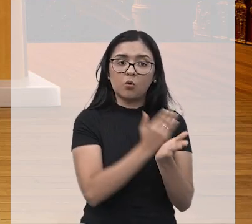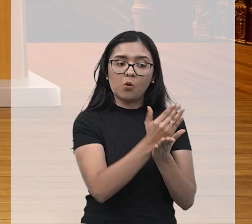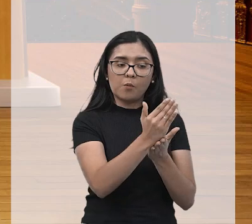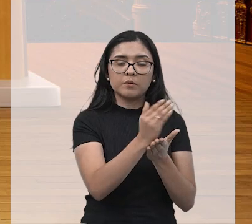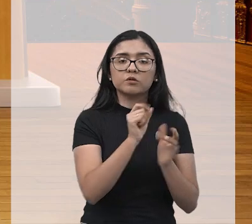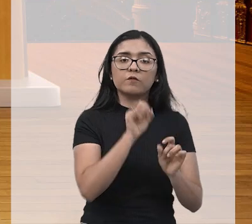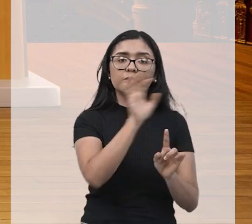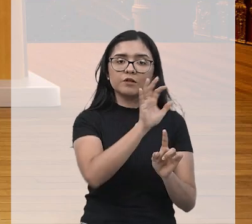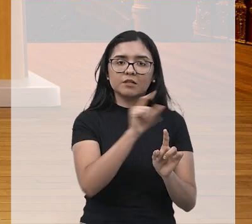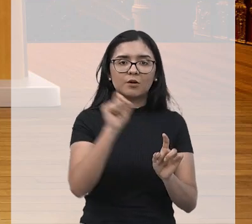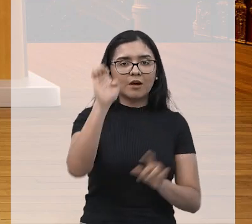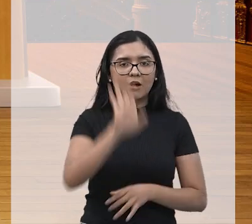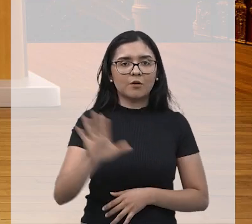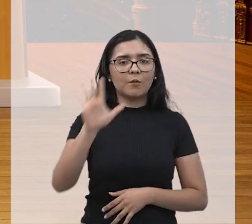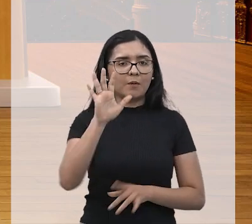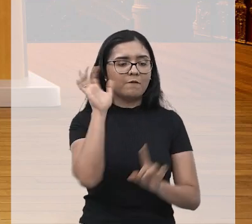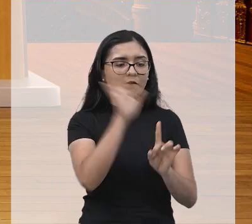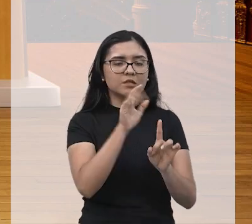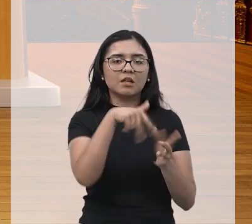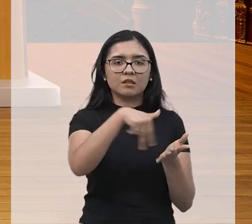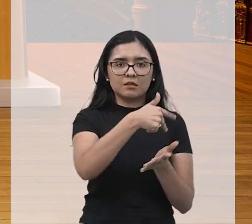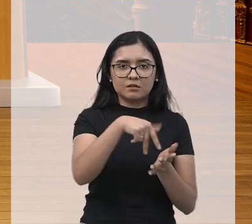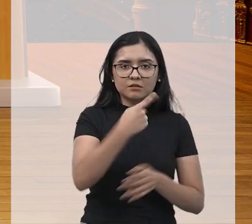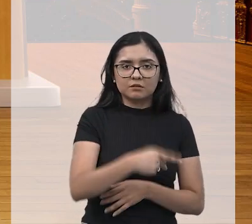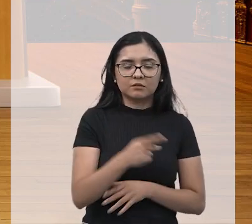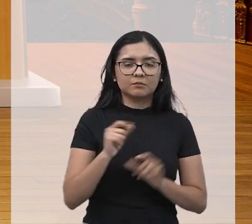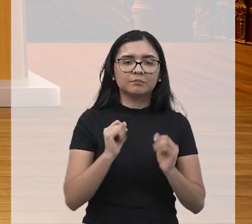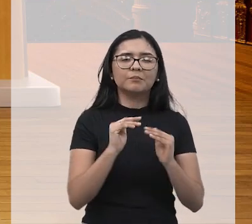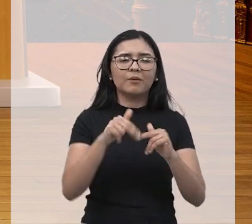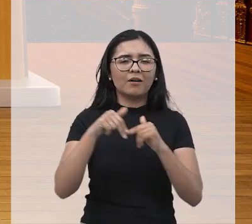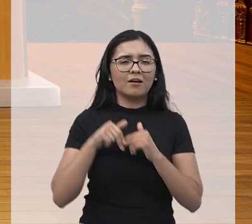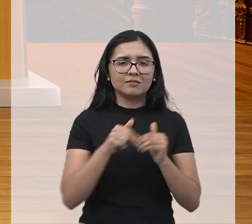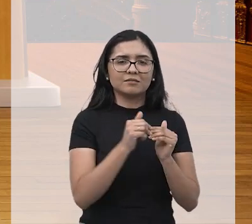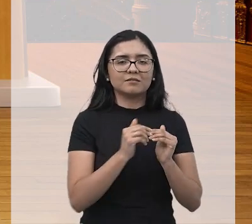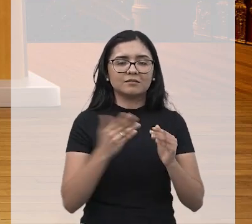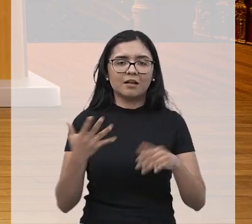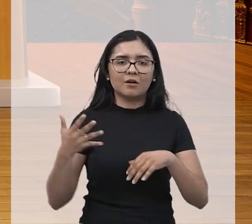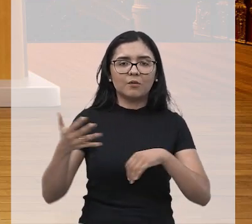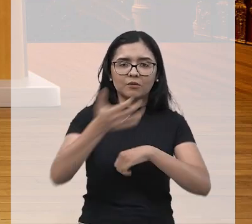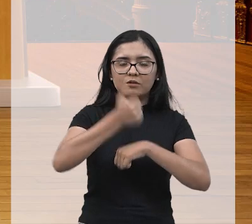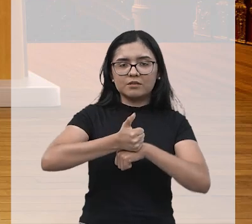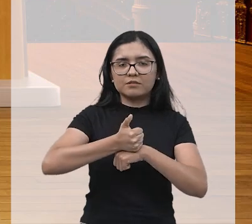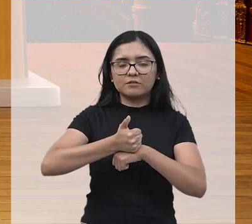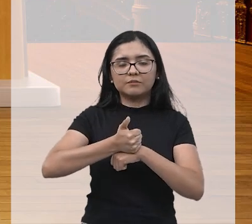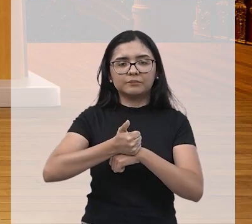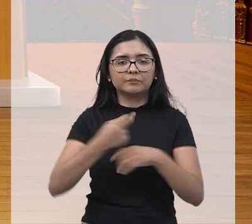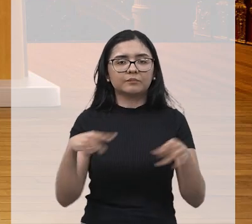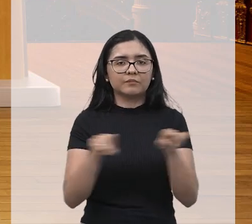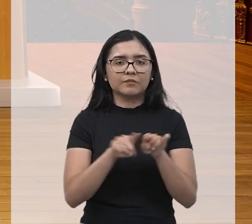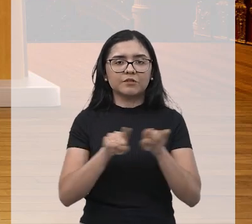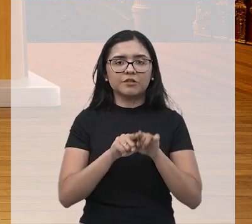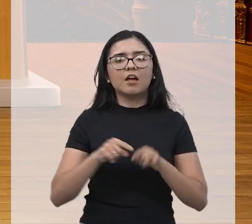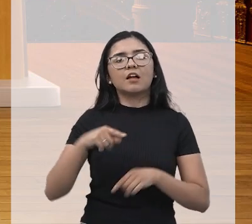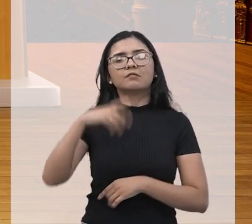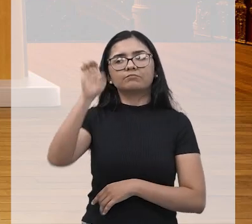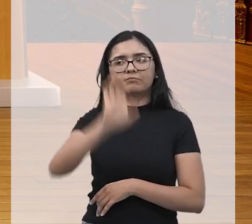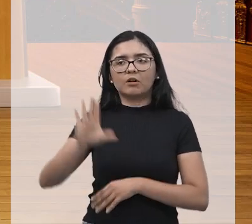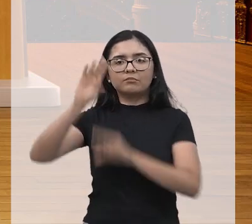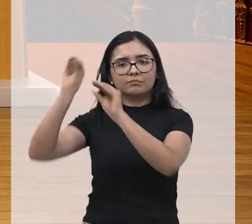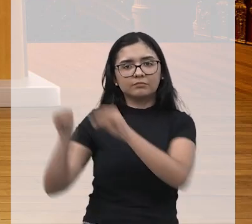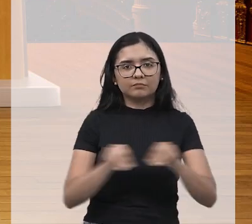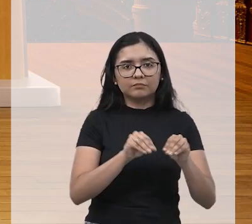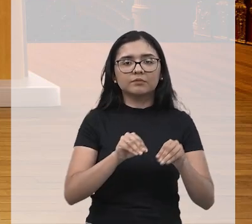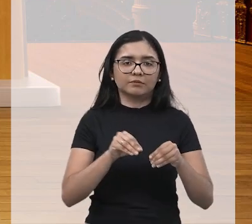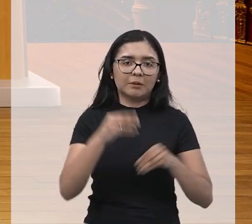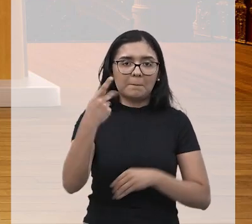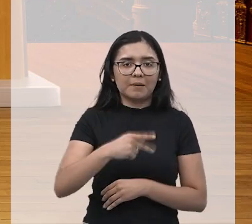forte influência europeia, por conta, né, desse processo de colonização, eles traziam, né, esses corpos de danças europeus, e com o passar